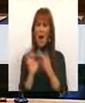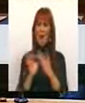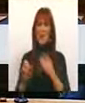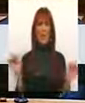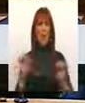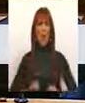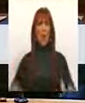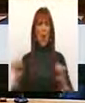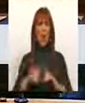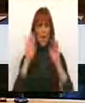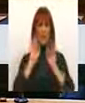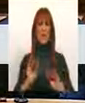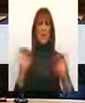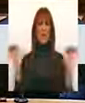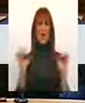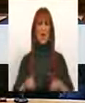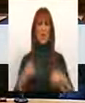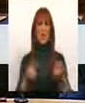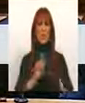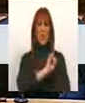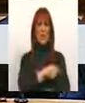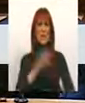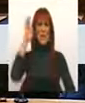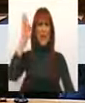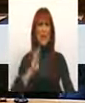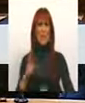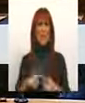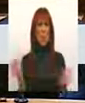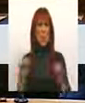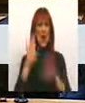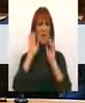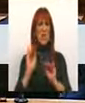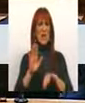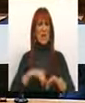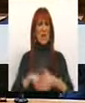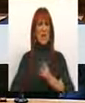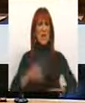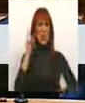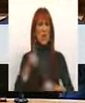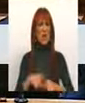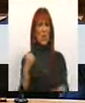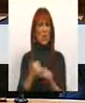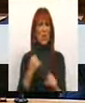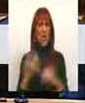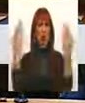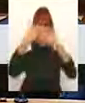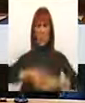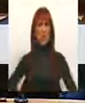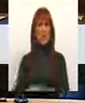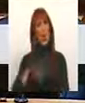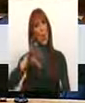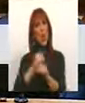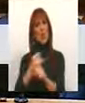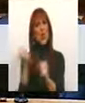caracterização, não há uma formação. As Forças Armadas não têm formação para fazer isto. não atuam de noite, enquanto os